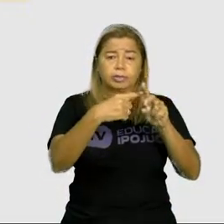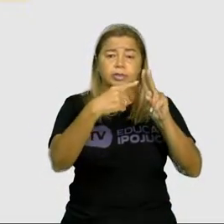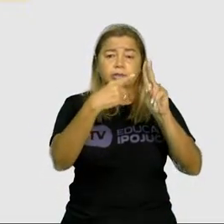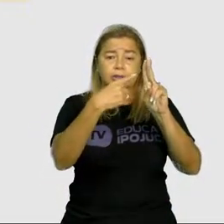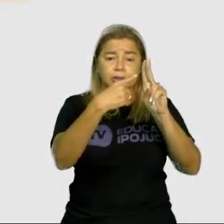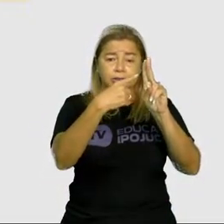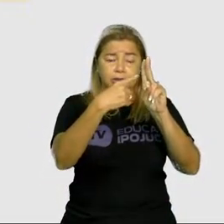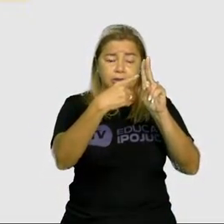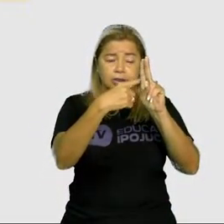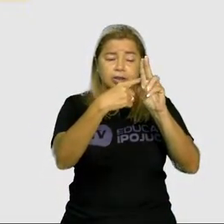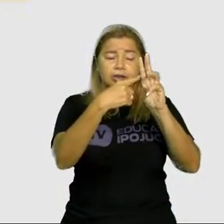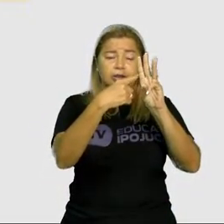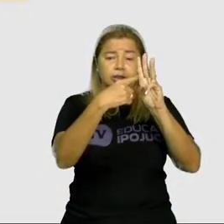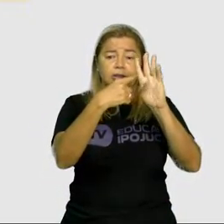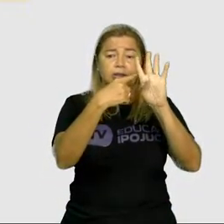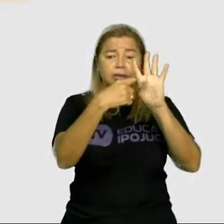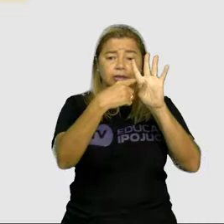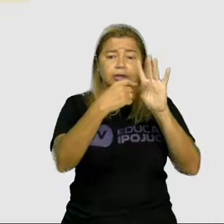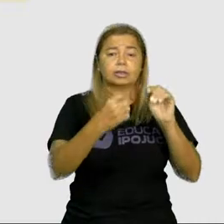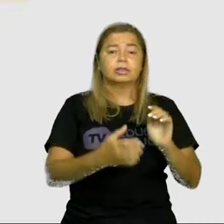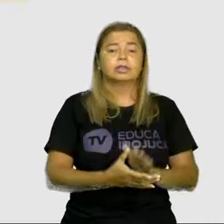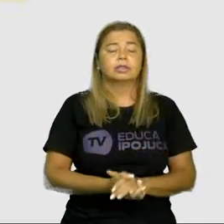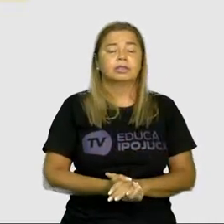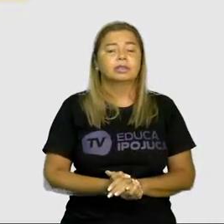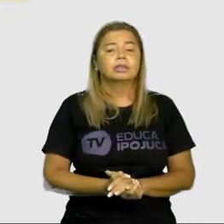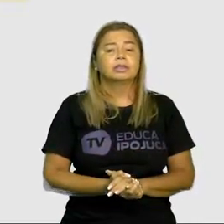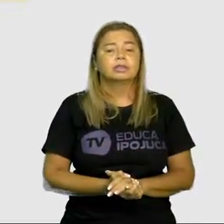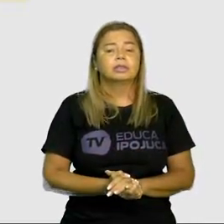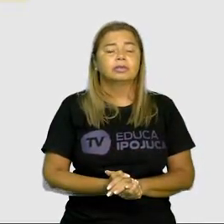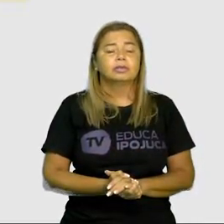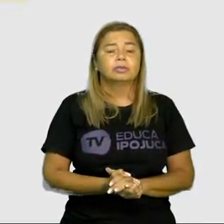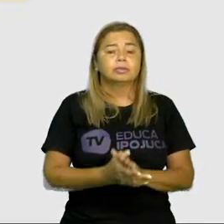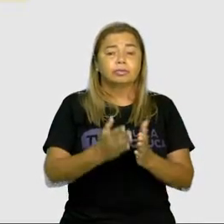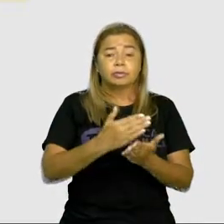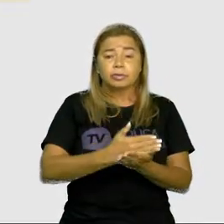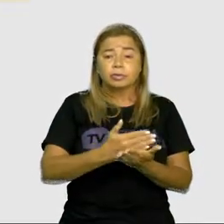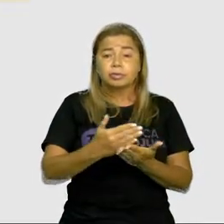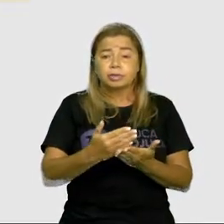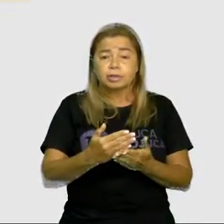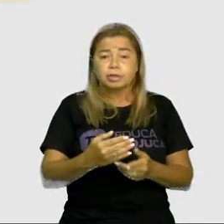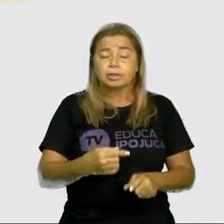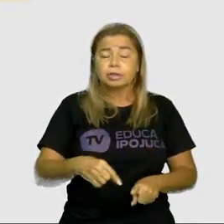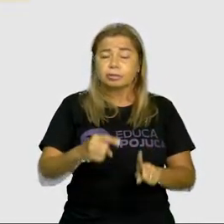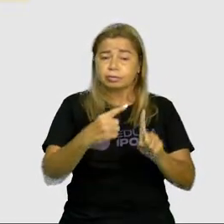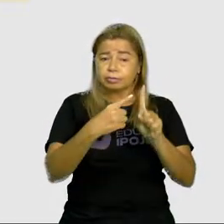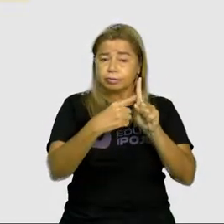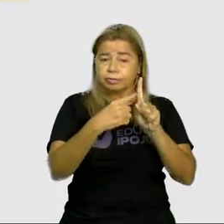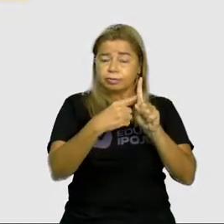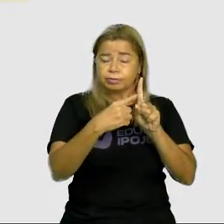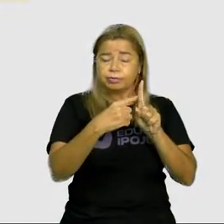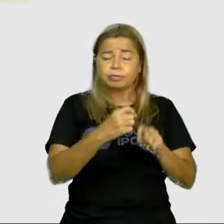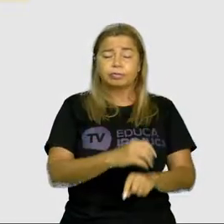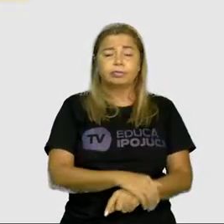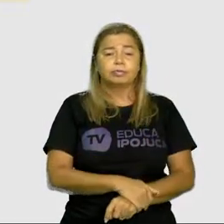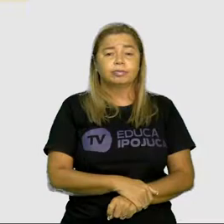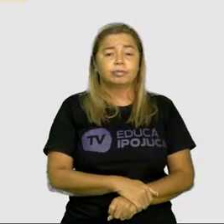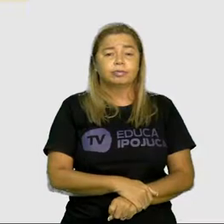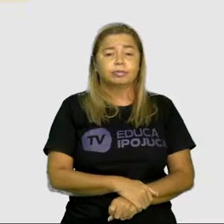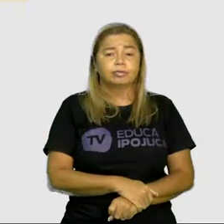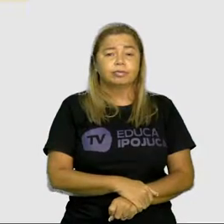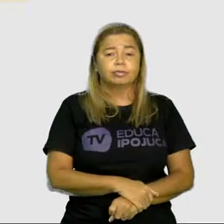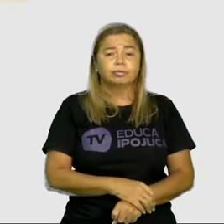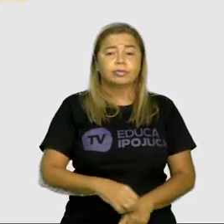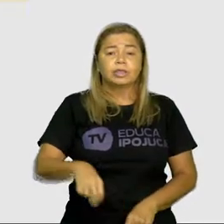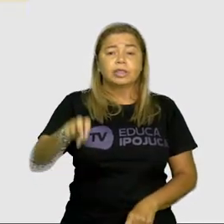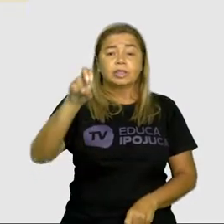centena, milhar. Então, vamos começar pela unidade. Nós estamos vendo aqui